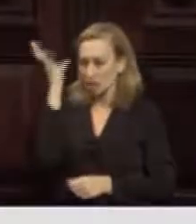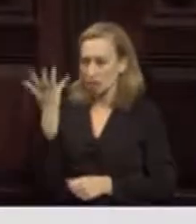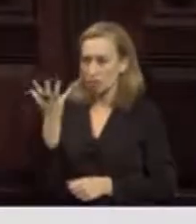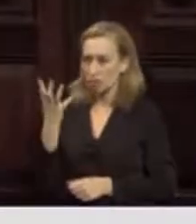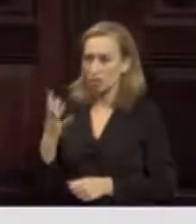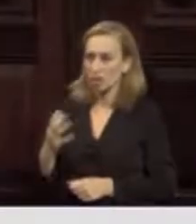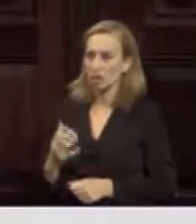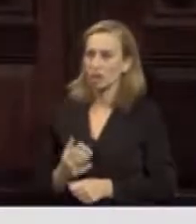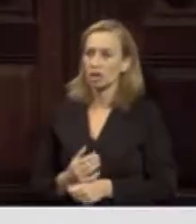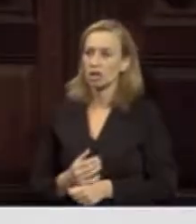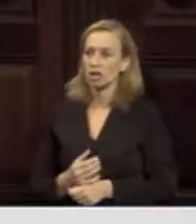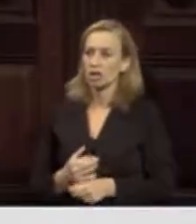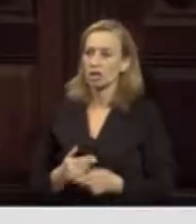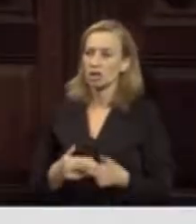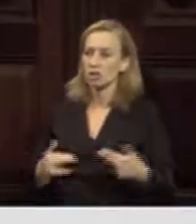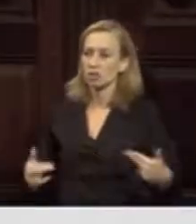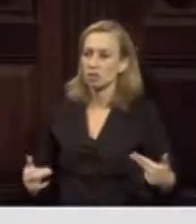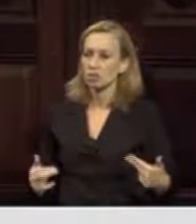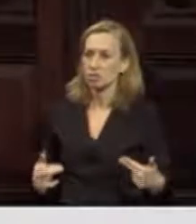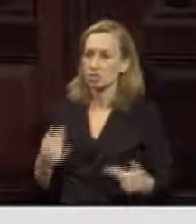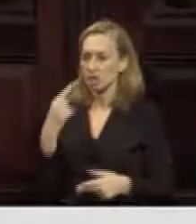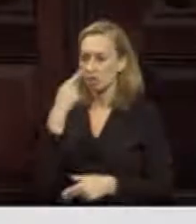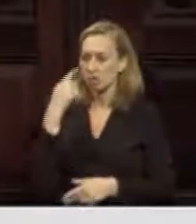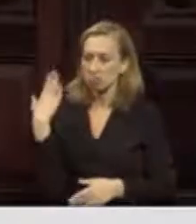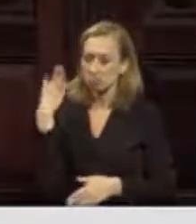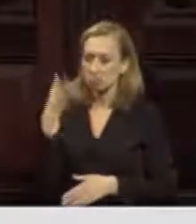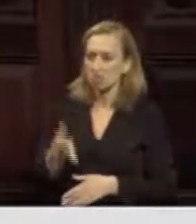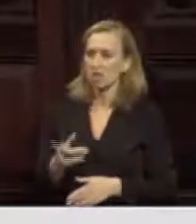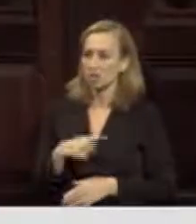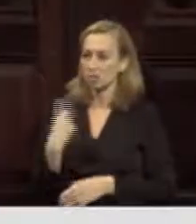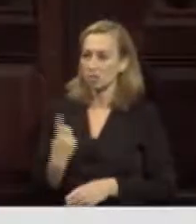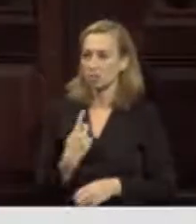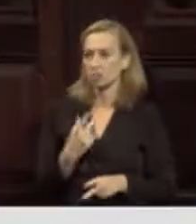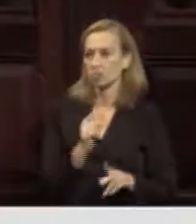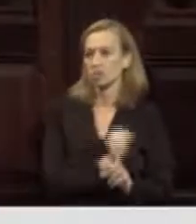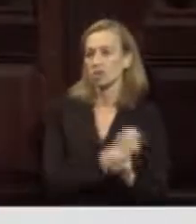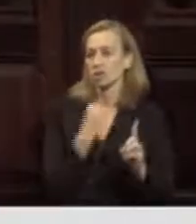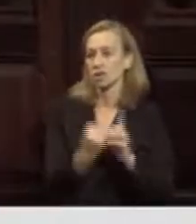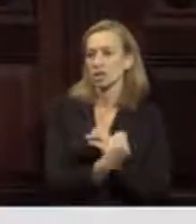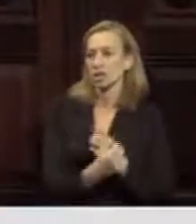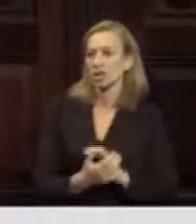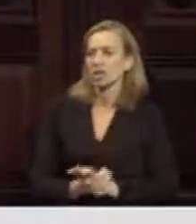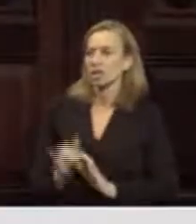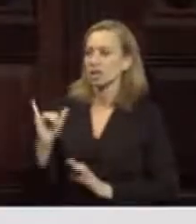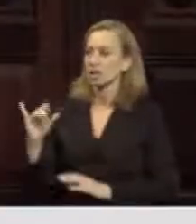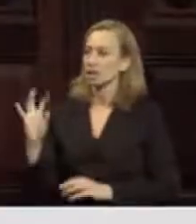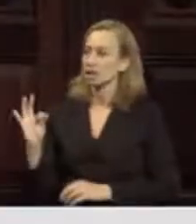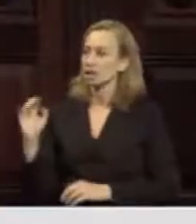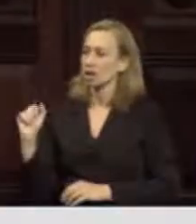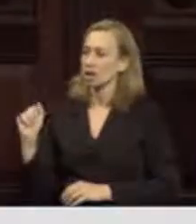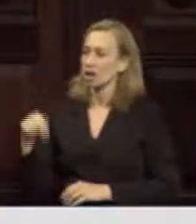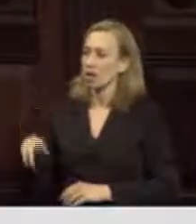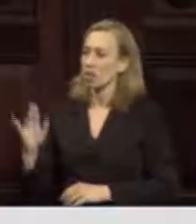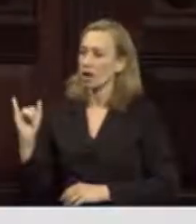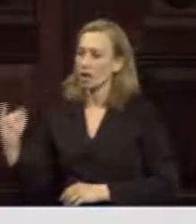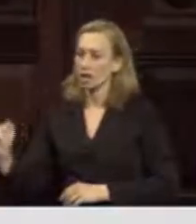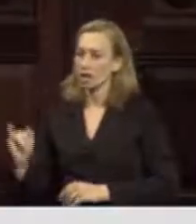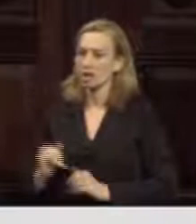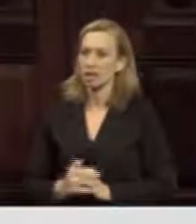questões diárias que atingem diretamente a nossa população. Então Itaguaí pede socorro. Eu